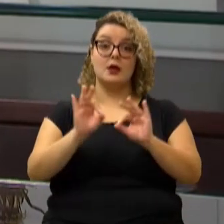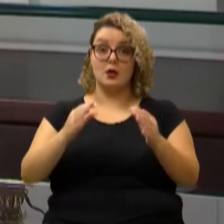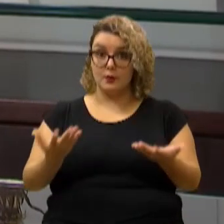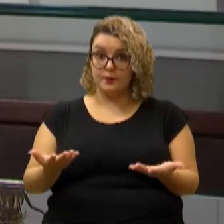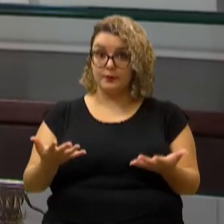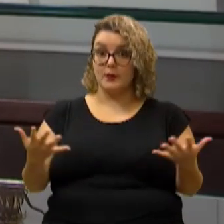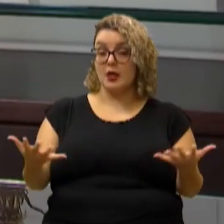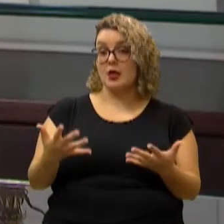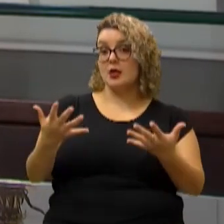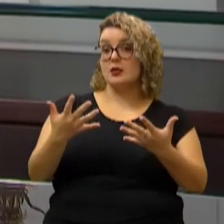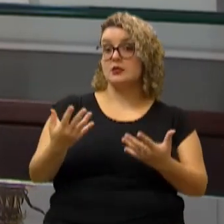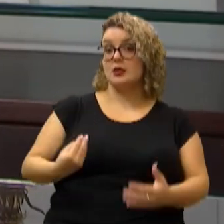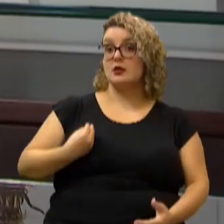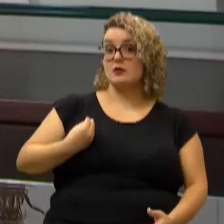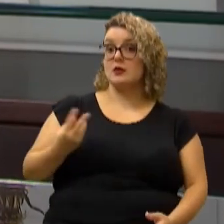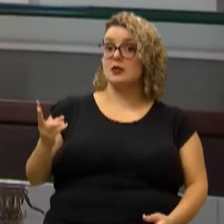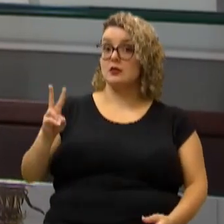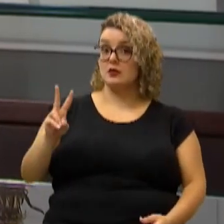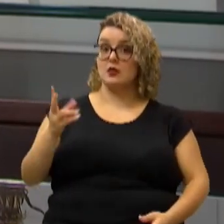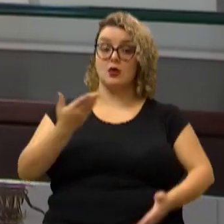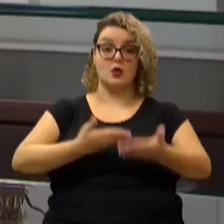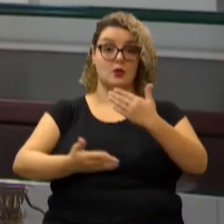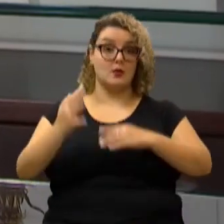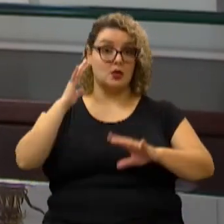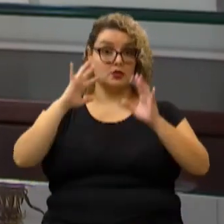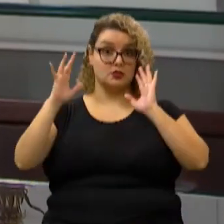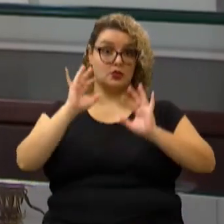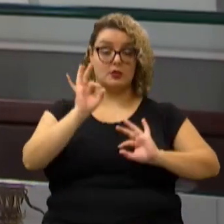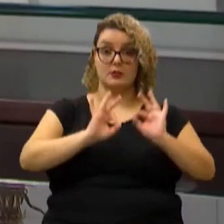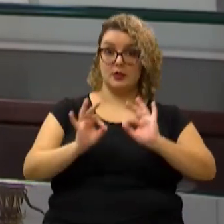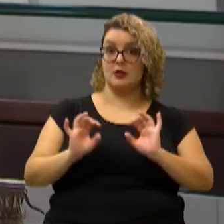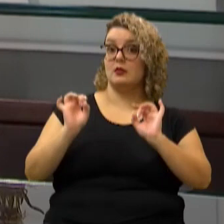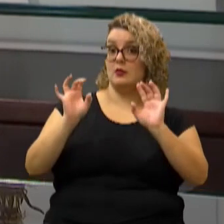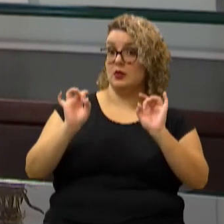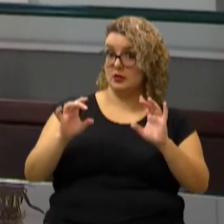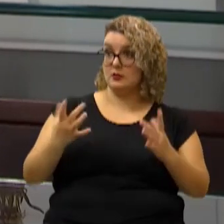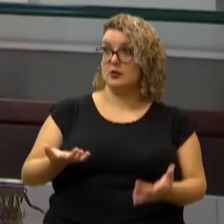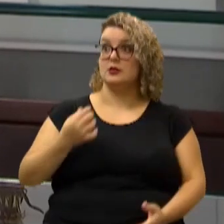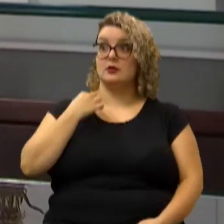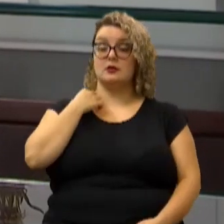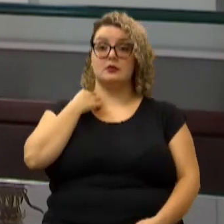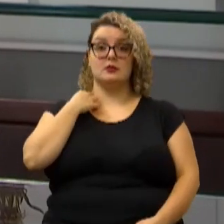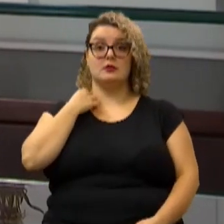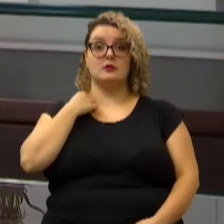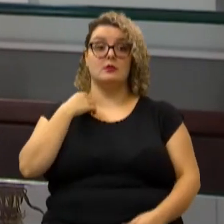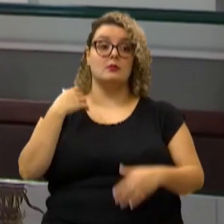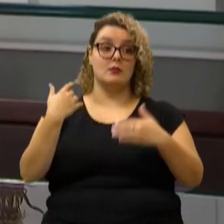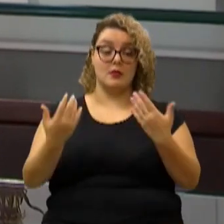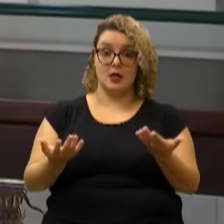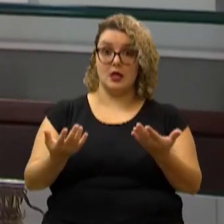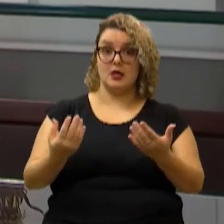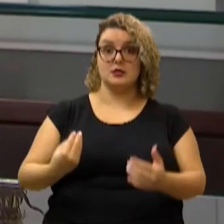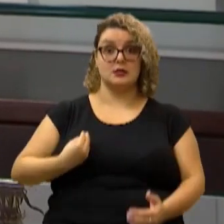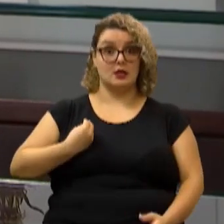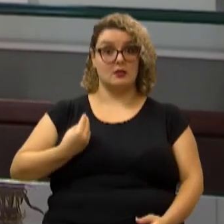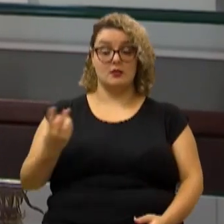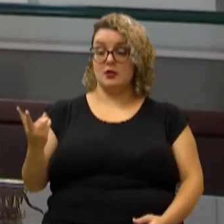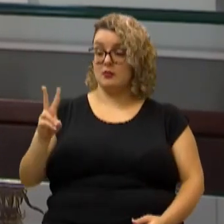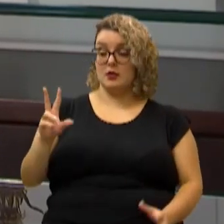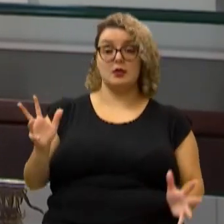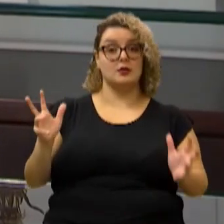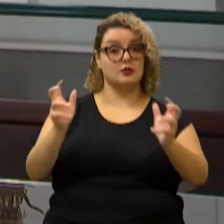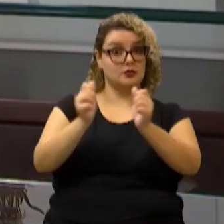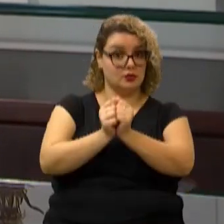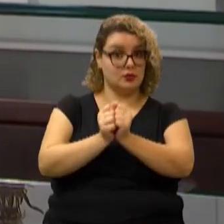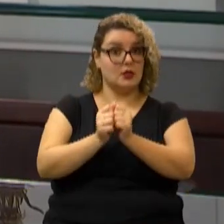se organizarem iniciar a vida a dois compartilhar sonhos planos é algo especial no entanto à medida que a vida